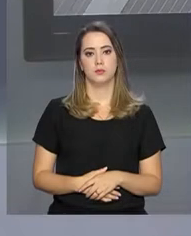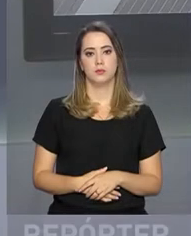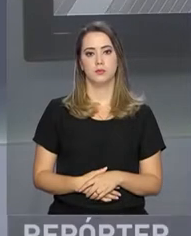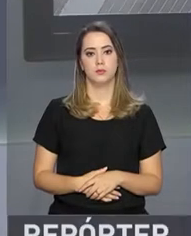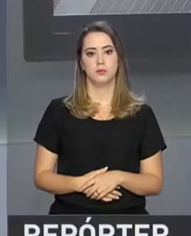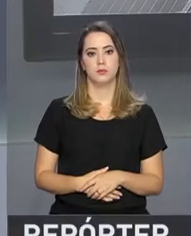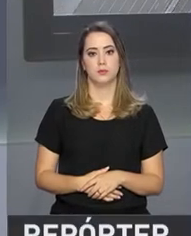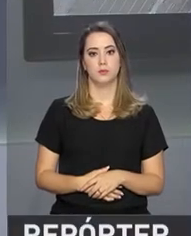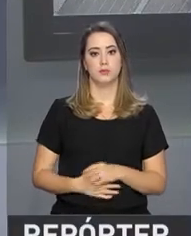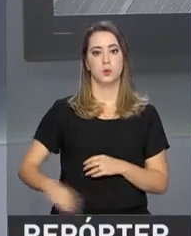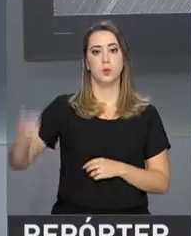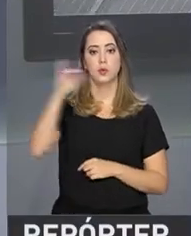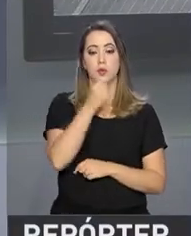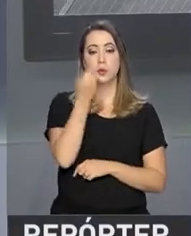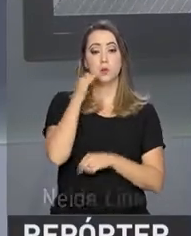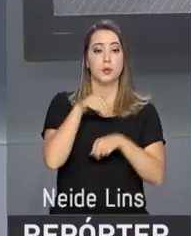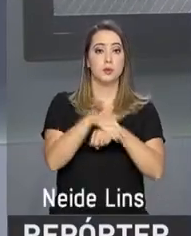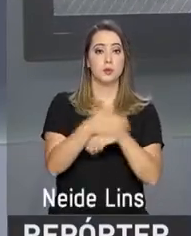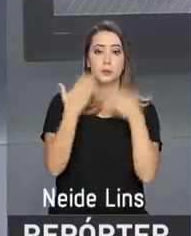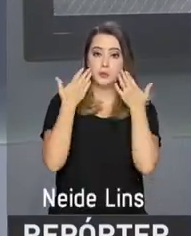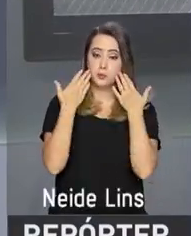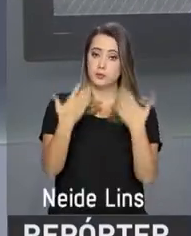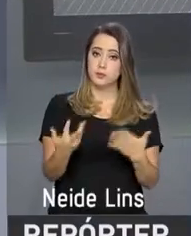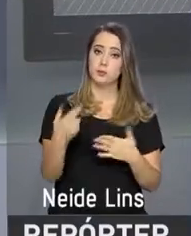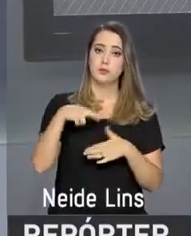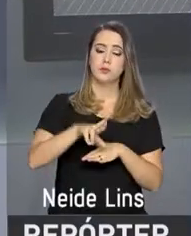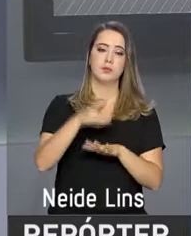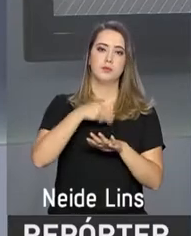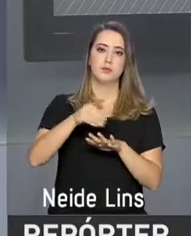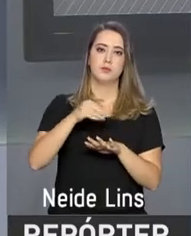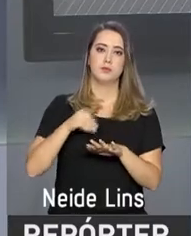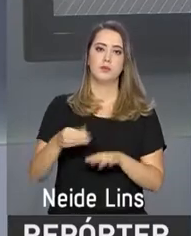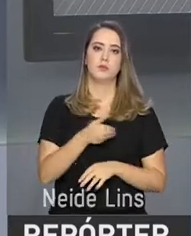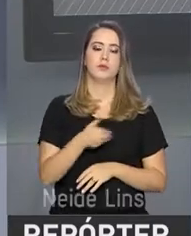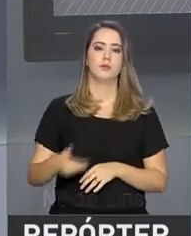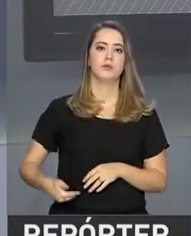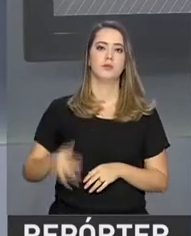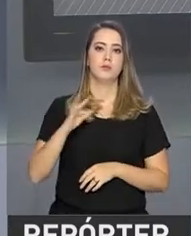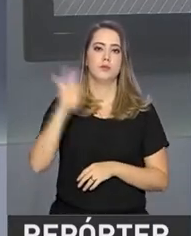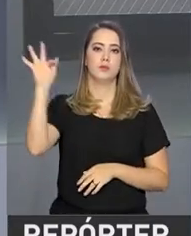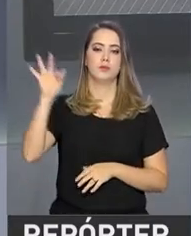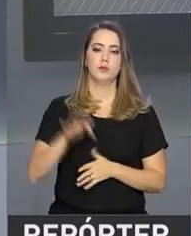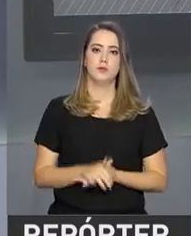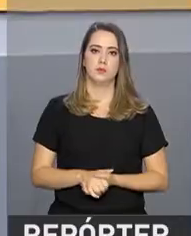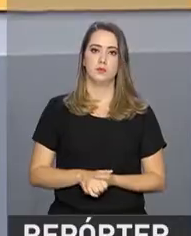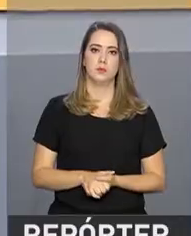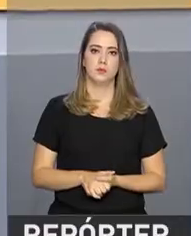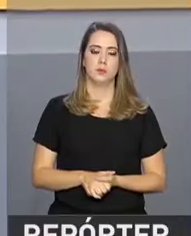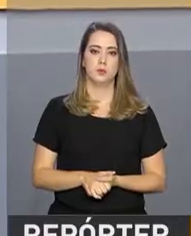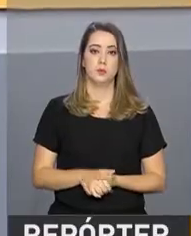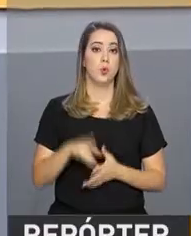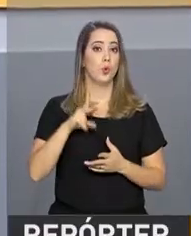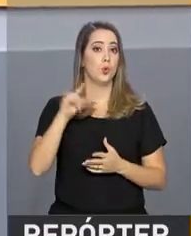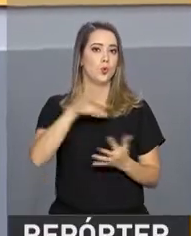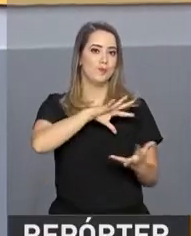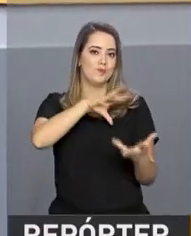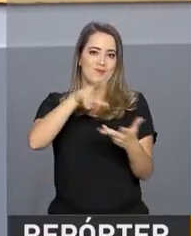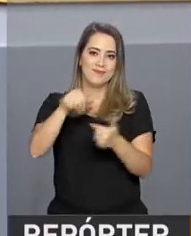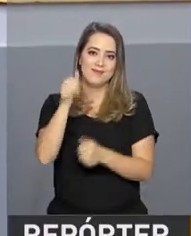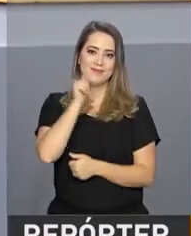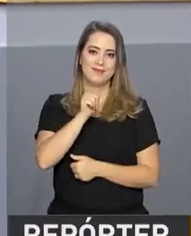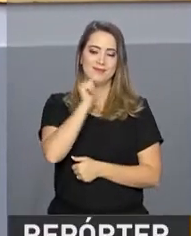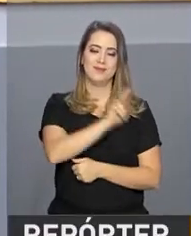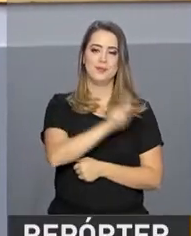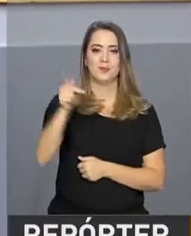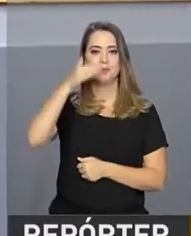olá boa noite começa aqui mais um repórter nbr com as notícias do governo federal no dia internacional da